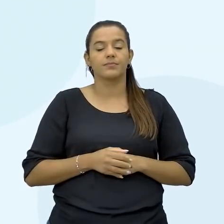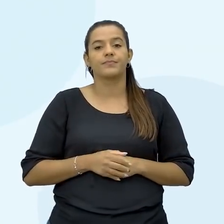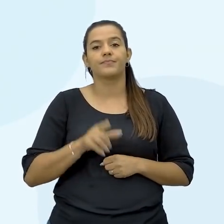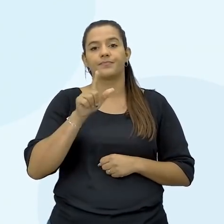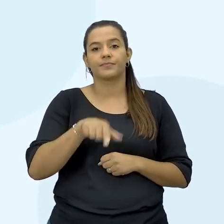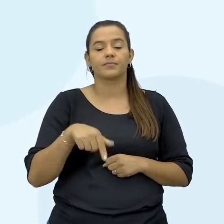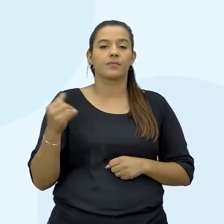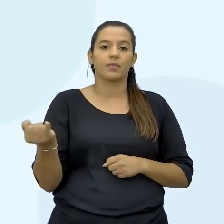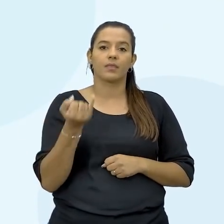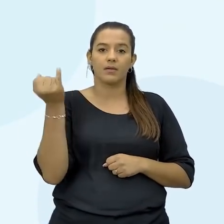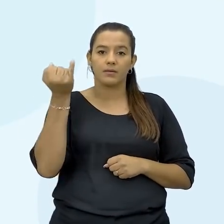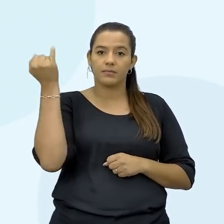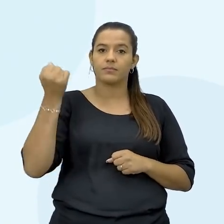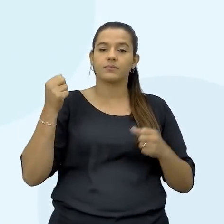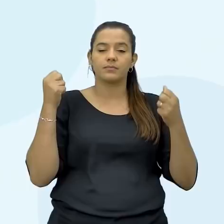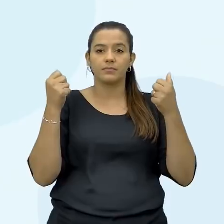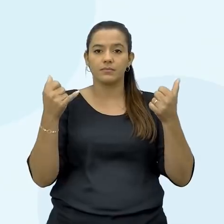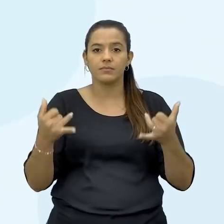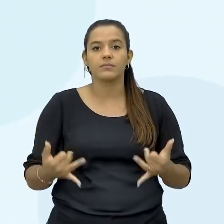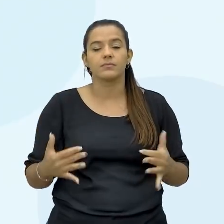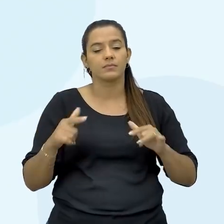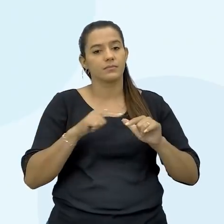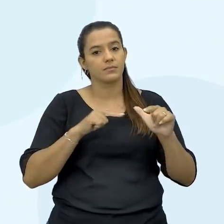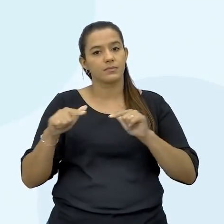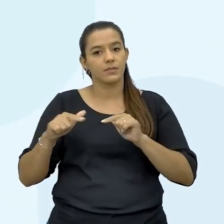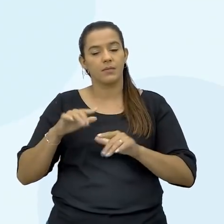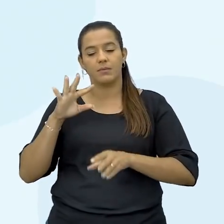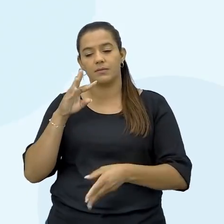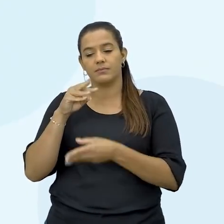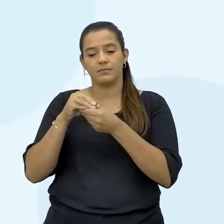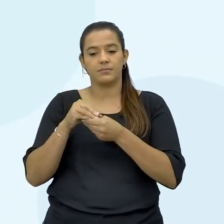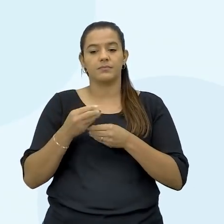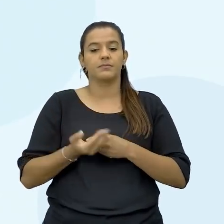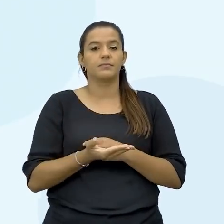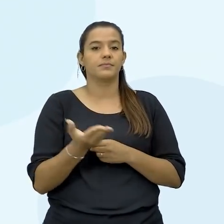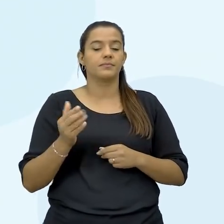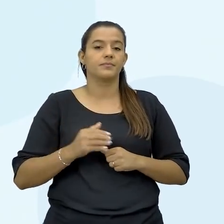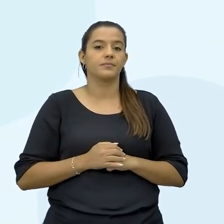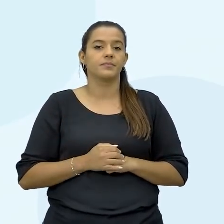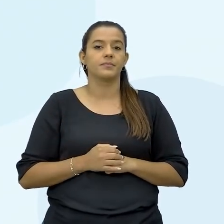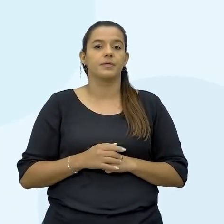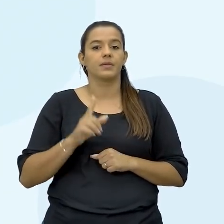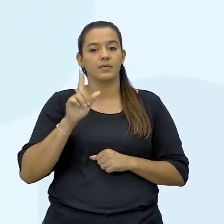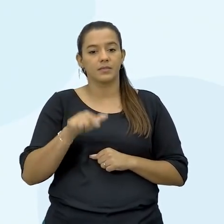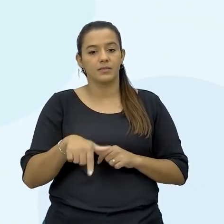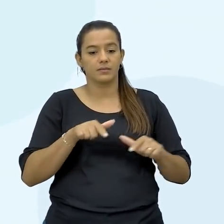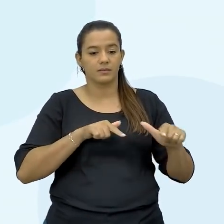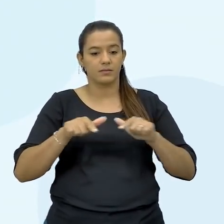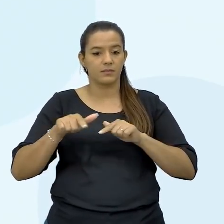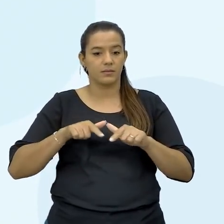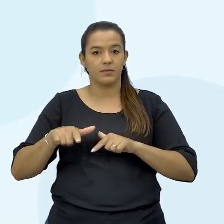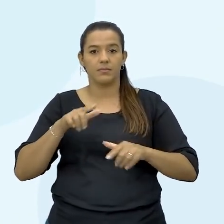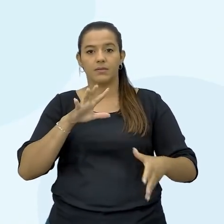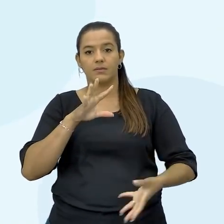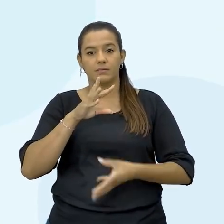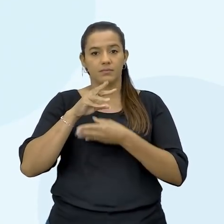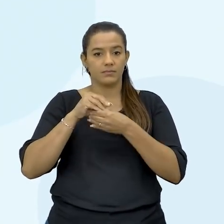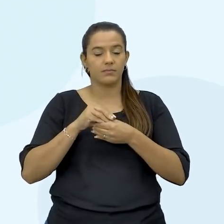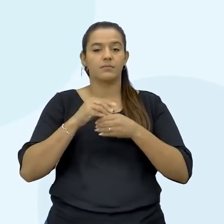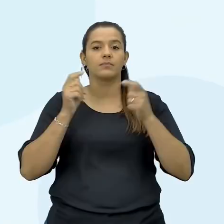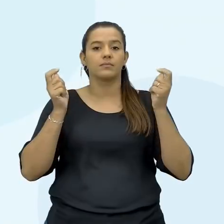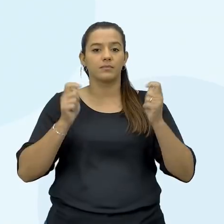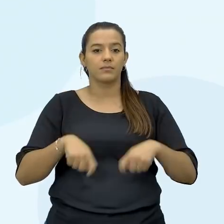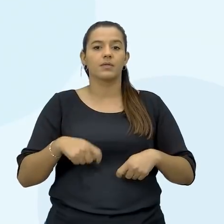ressaltar também que é importante o trabalho integrado. E esse trabalho integrado ele difere do trabalho